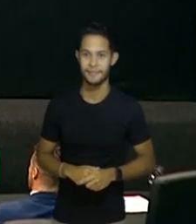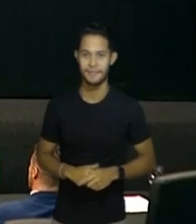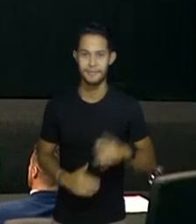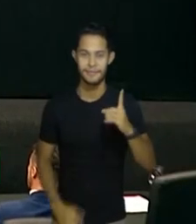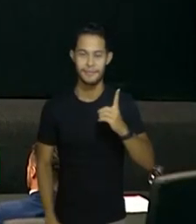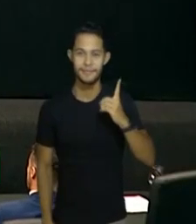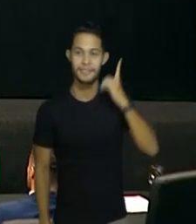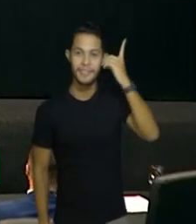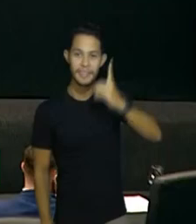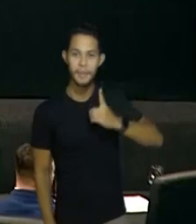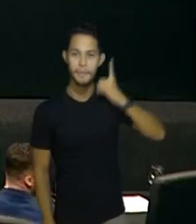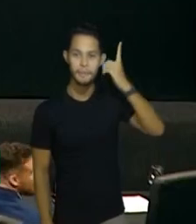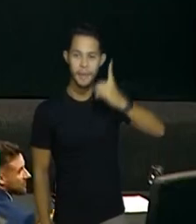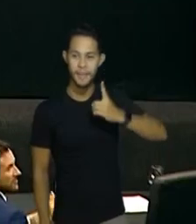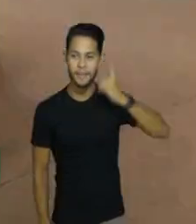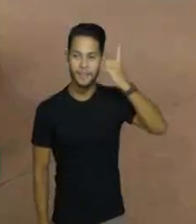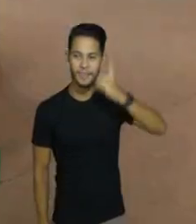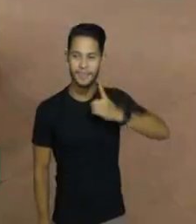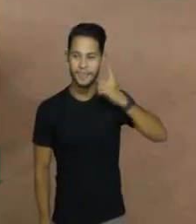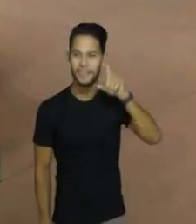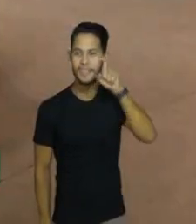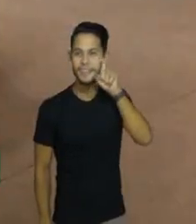Deputado Maurício Peixer.